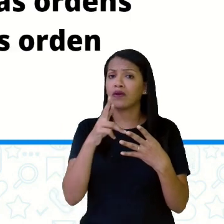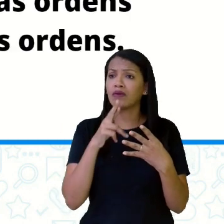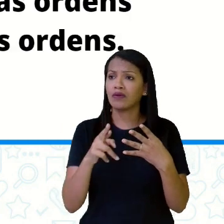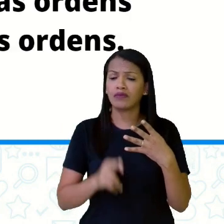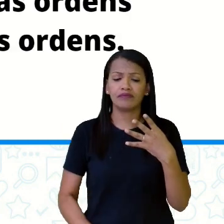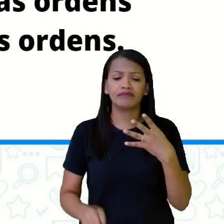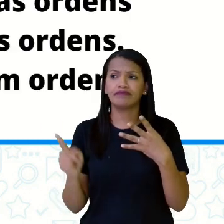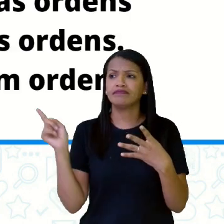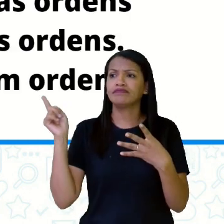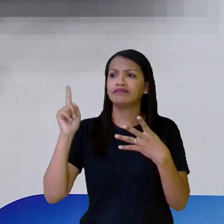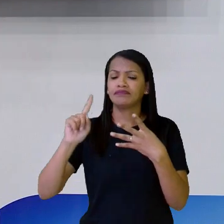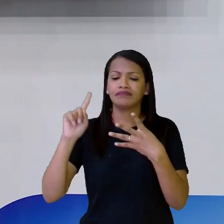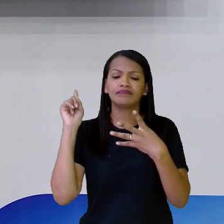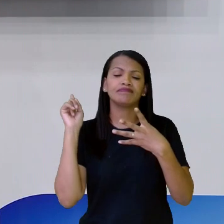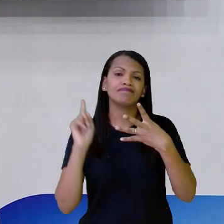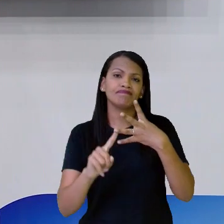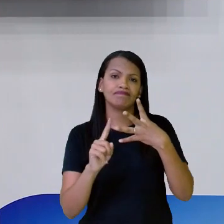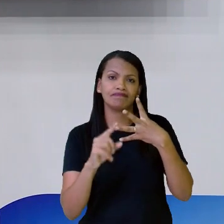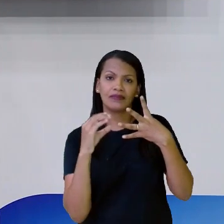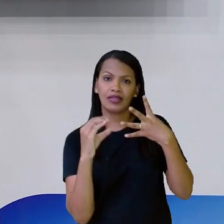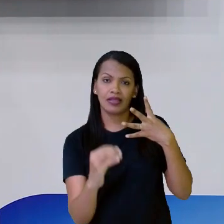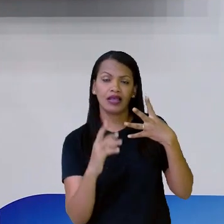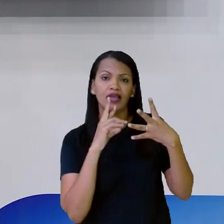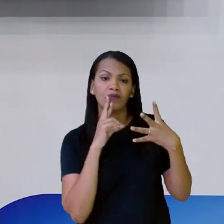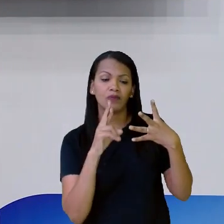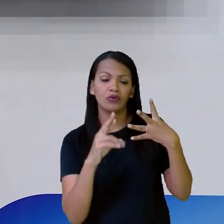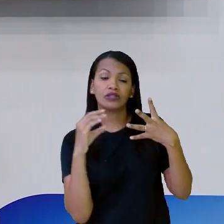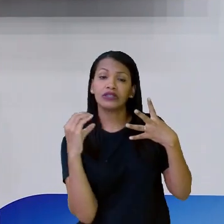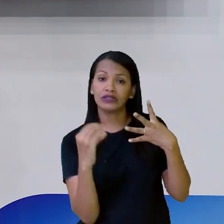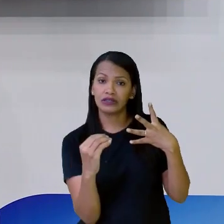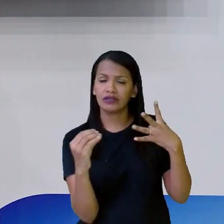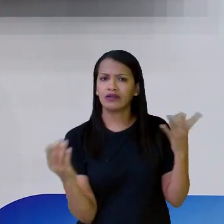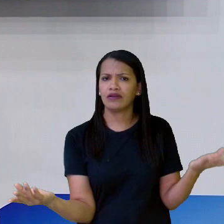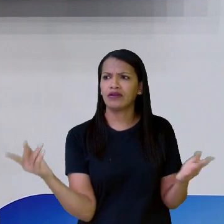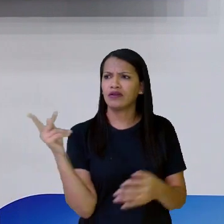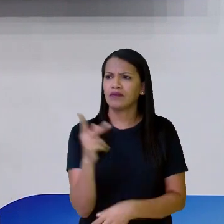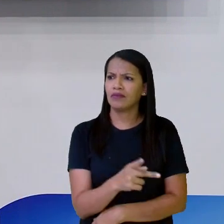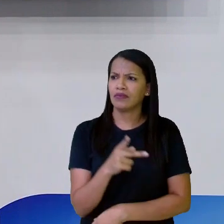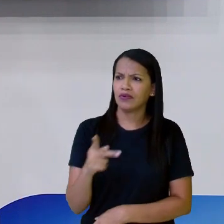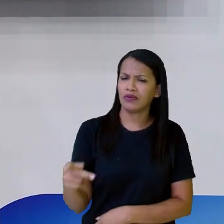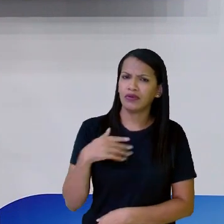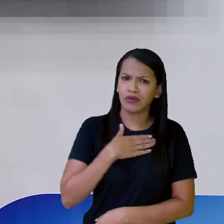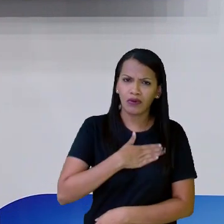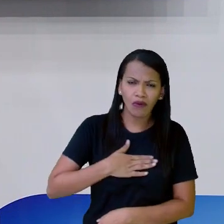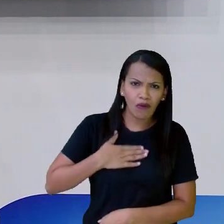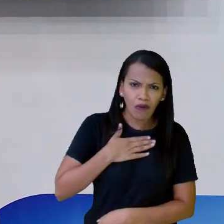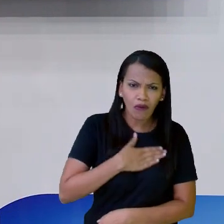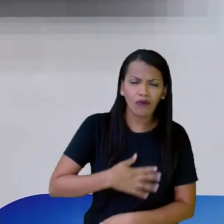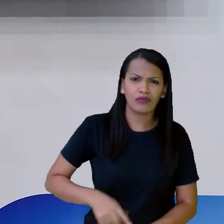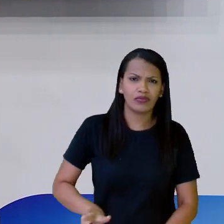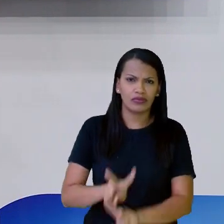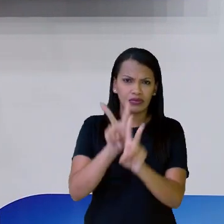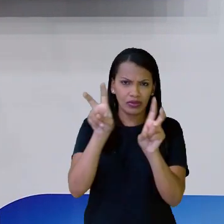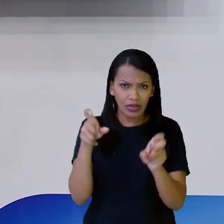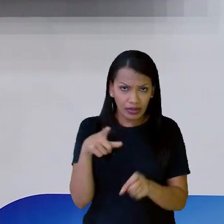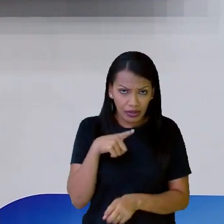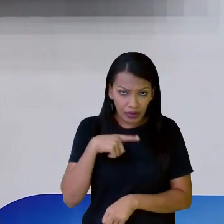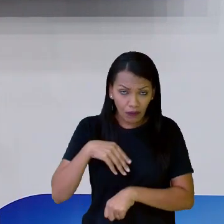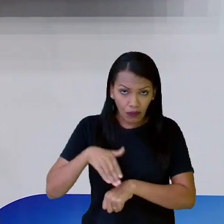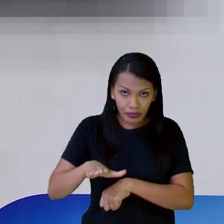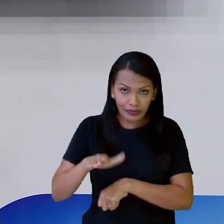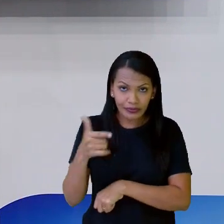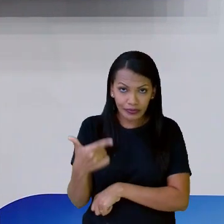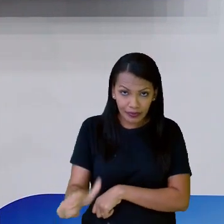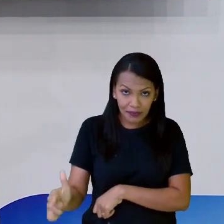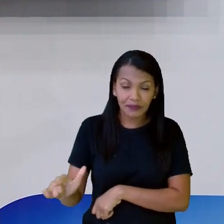É isso, com certeza. A letra C. Professora, eu gostei muito desse assunto. Vai ter mais?